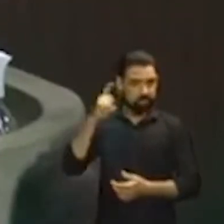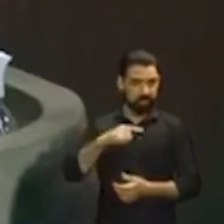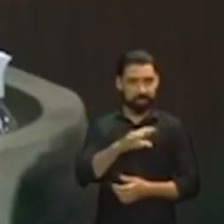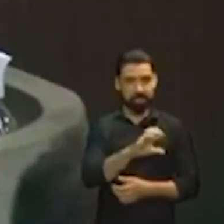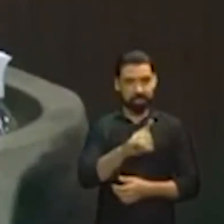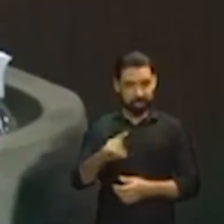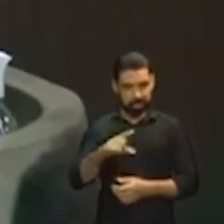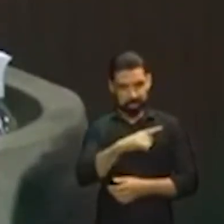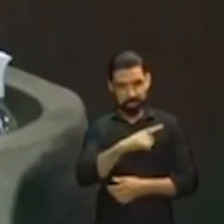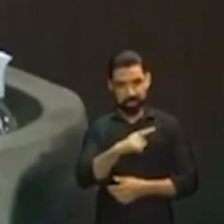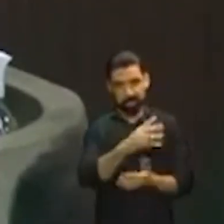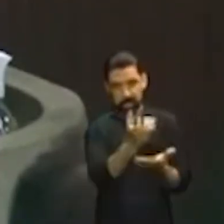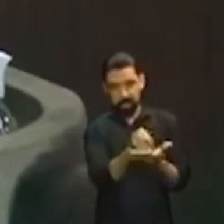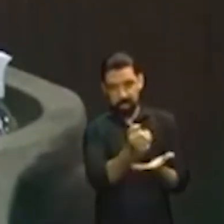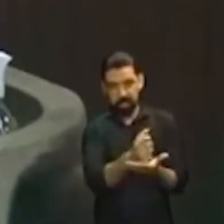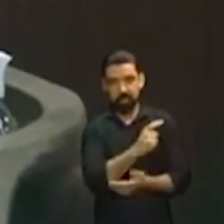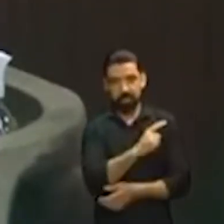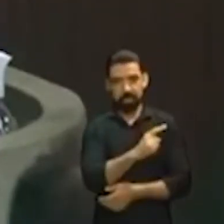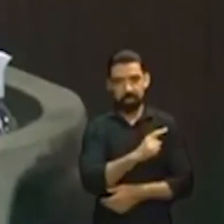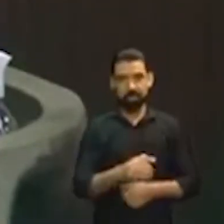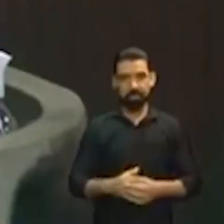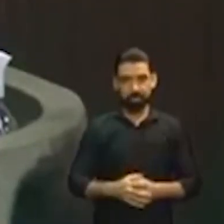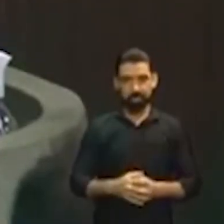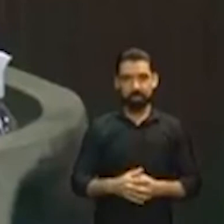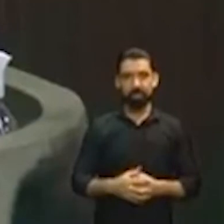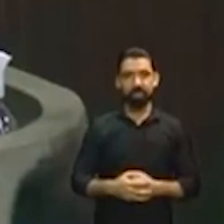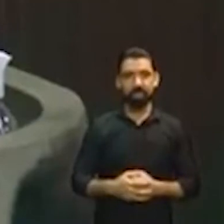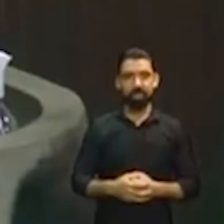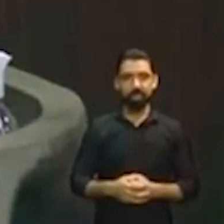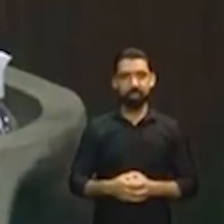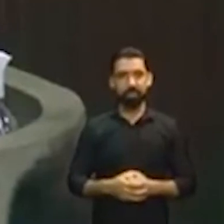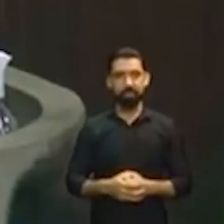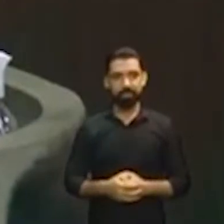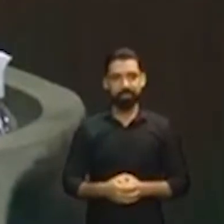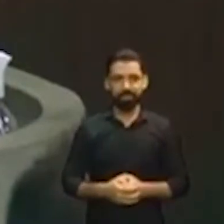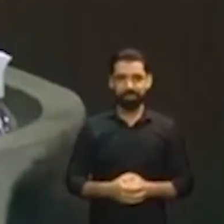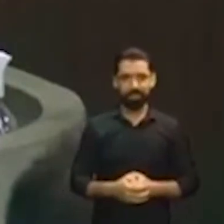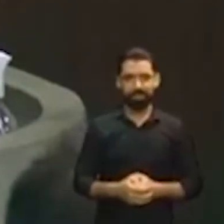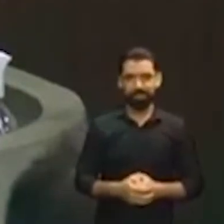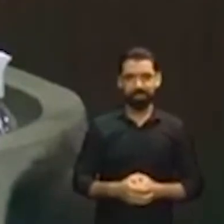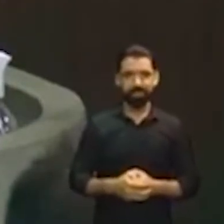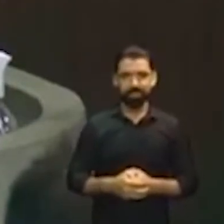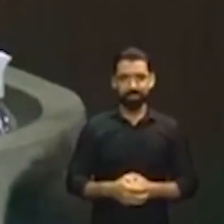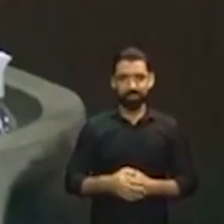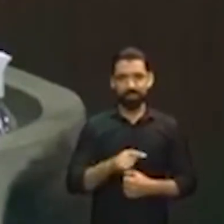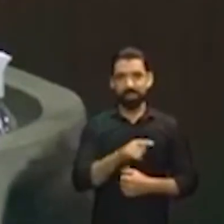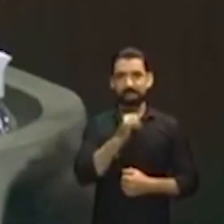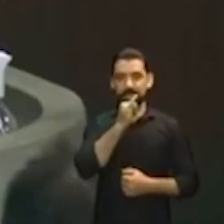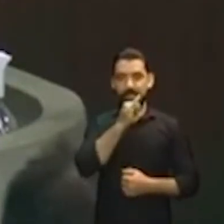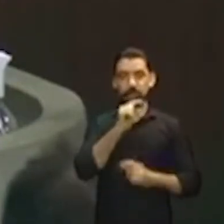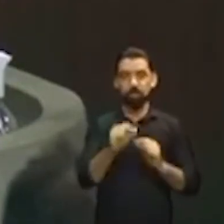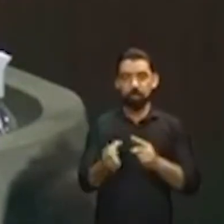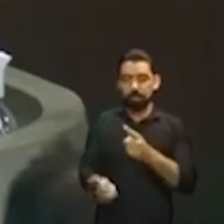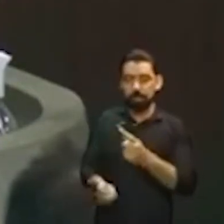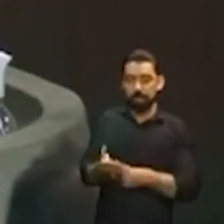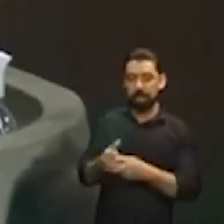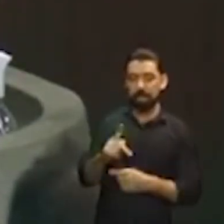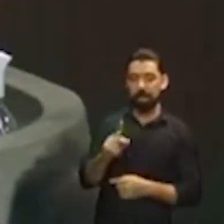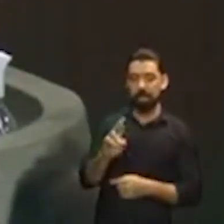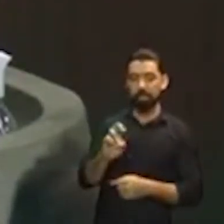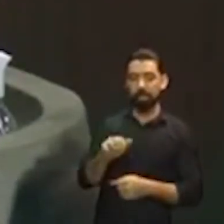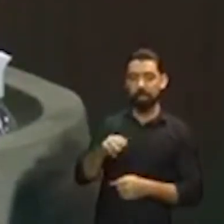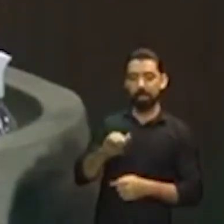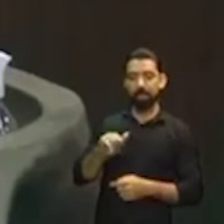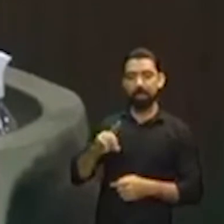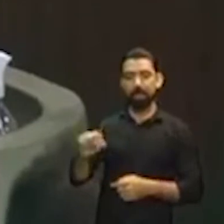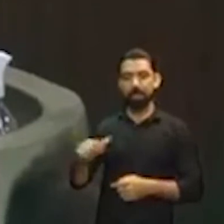lá as gravações. Tem as gravações da delação premiada, tem no